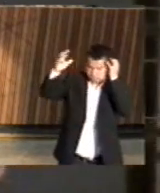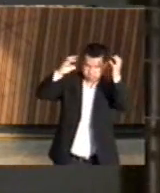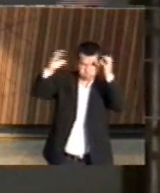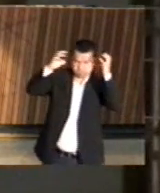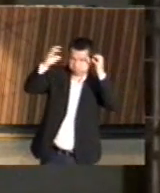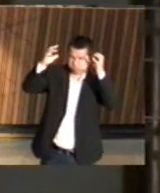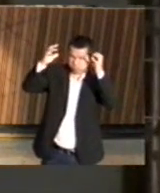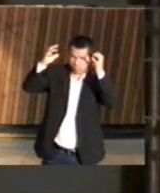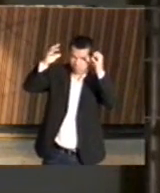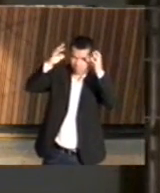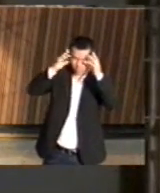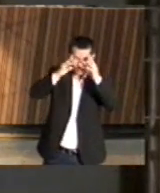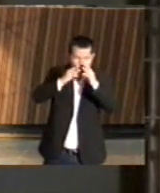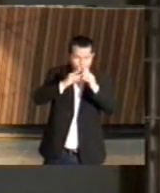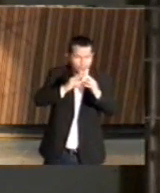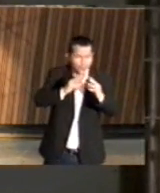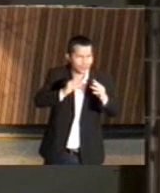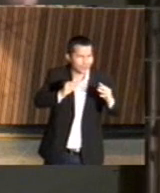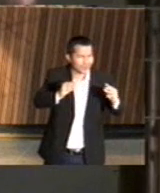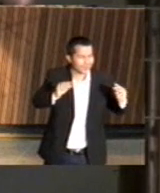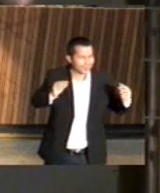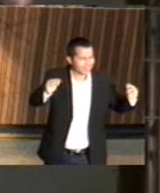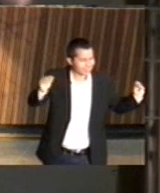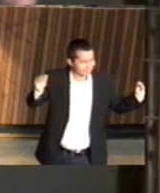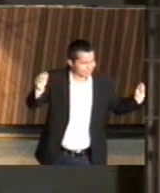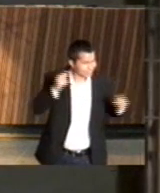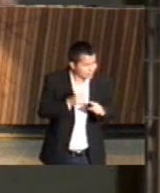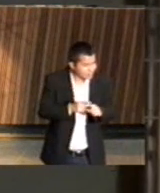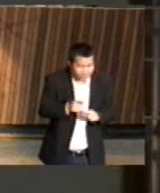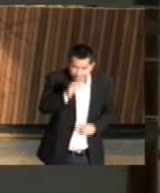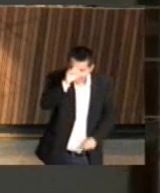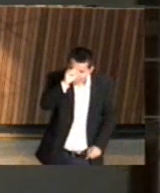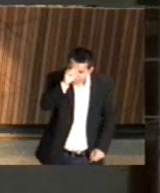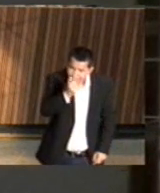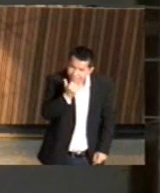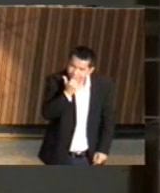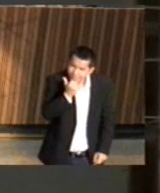falei assim: vou fazer um cartaz, colocar na porta da casa dele: